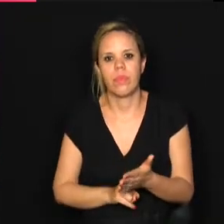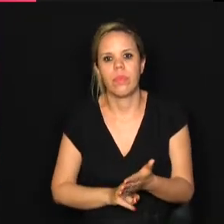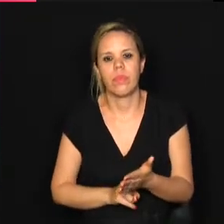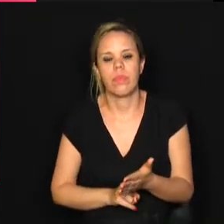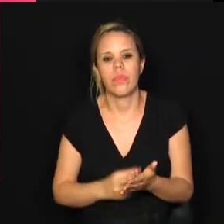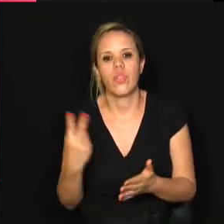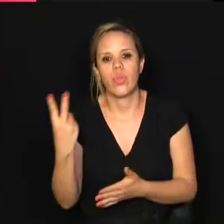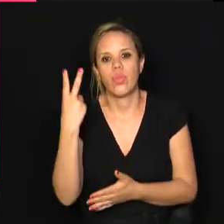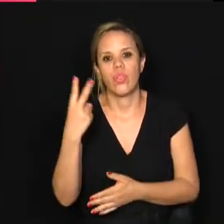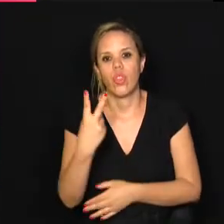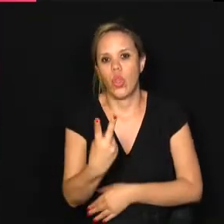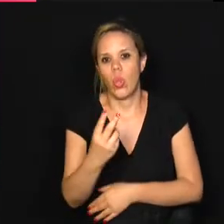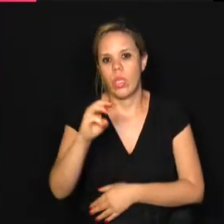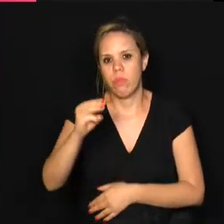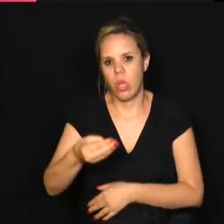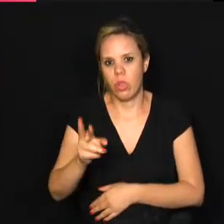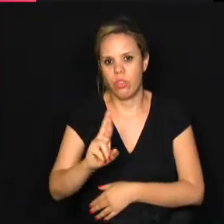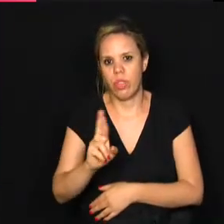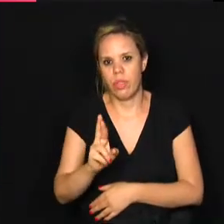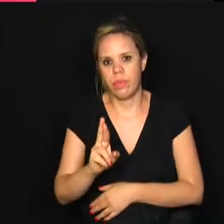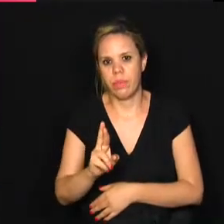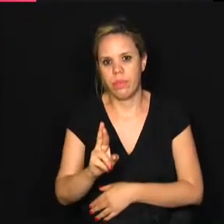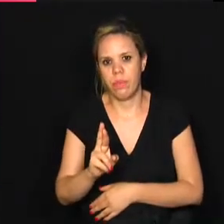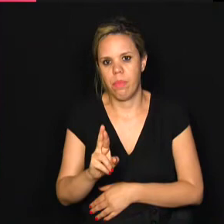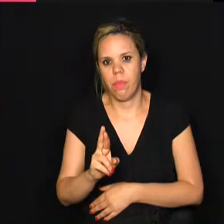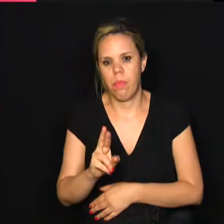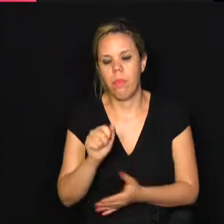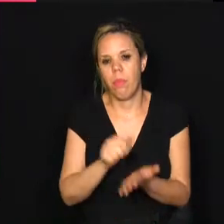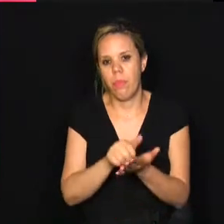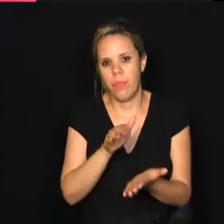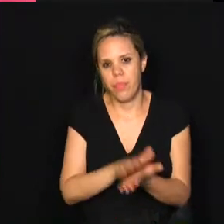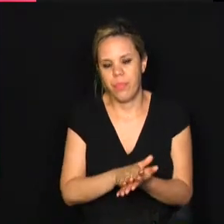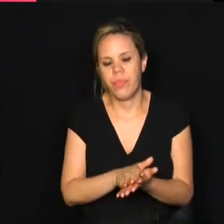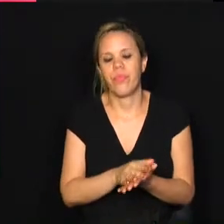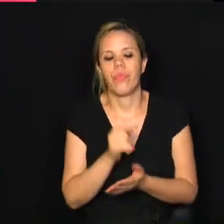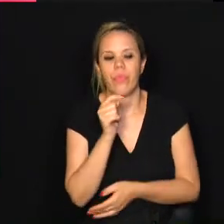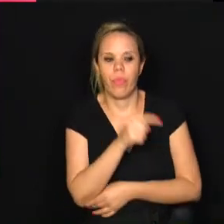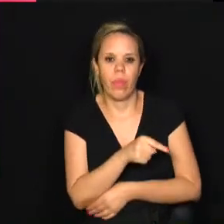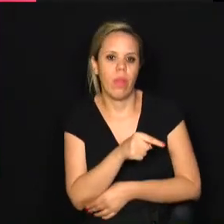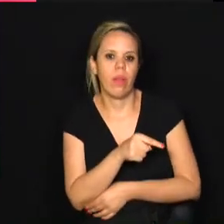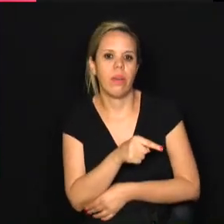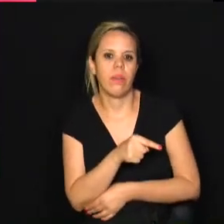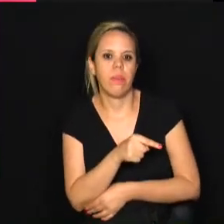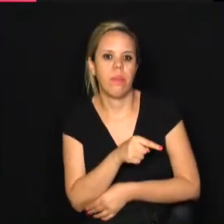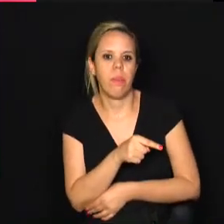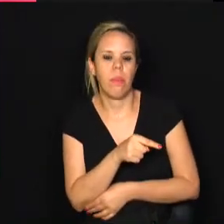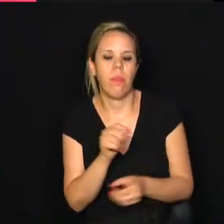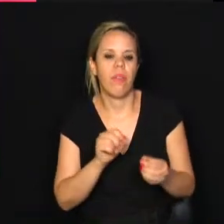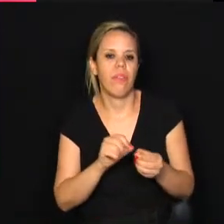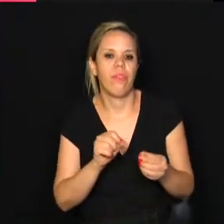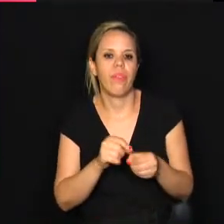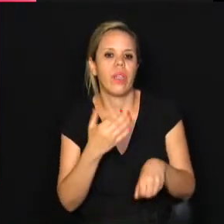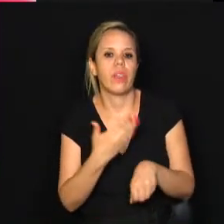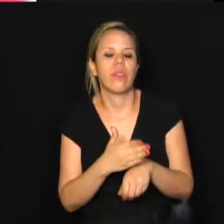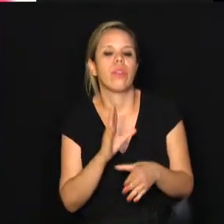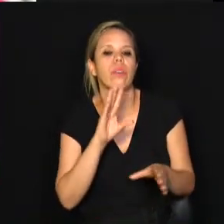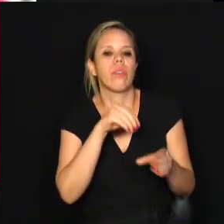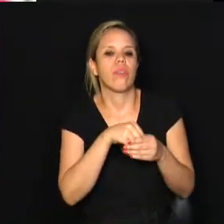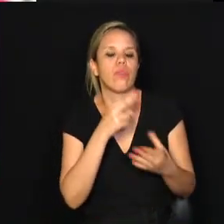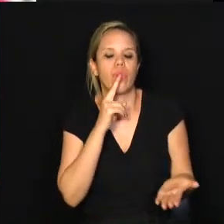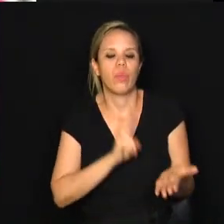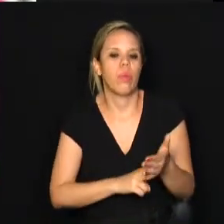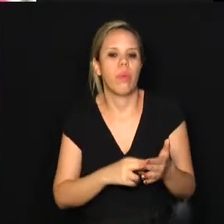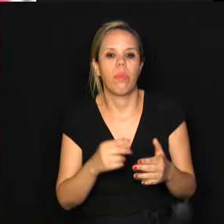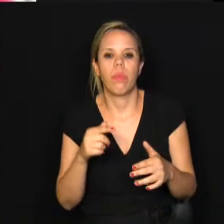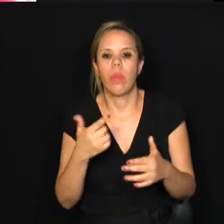valor de R$2 milhões. Essa multa ela foi aplicada no Correio exatamente pelo descumprimento